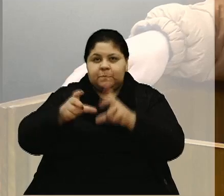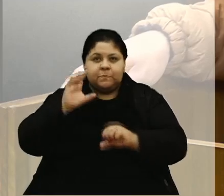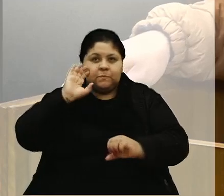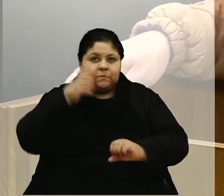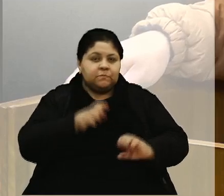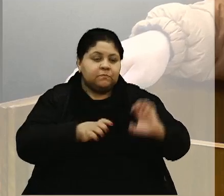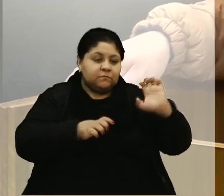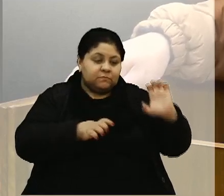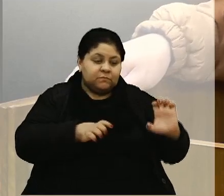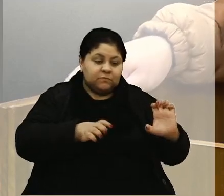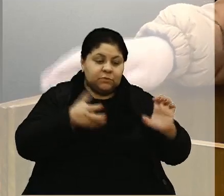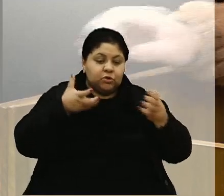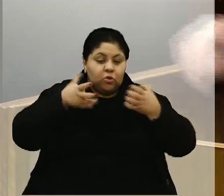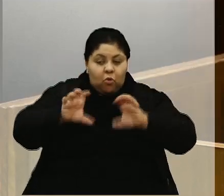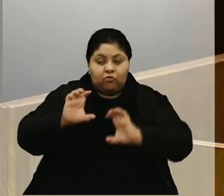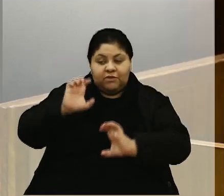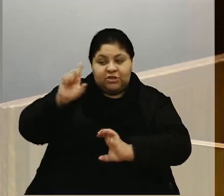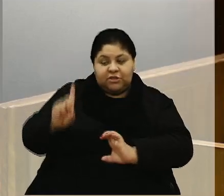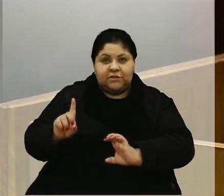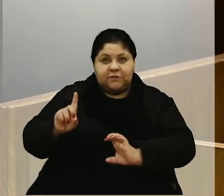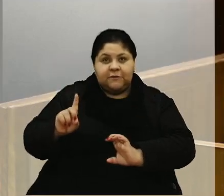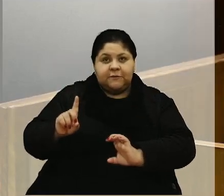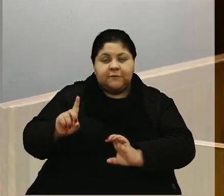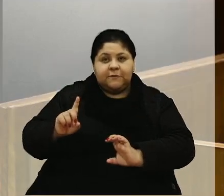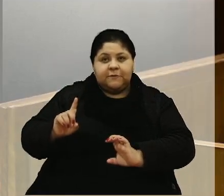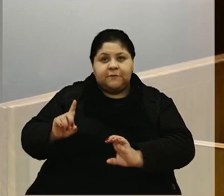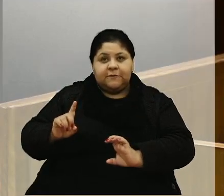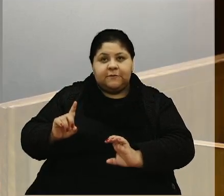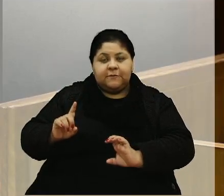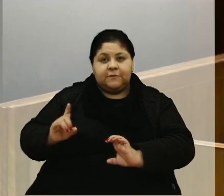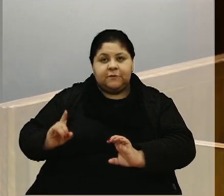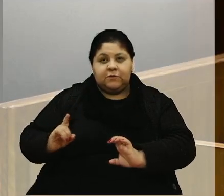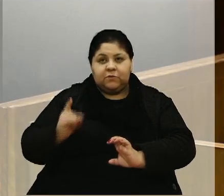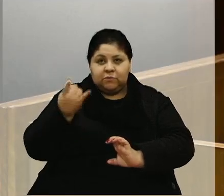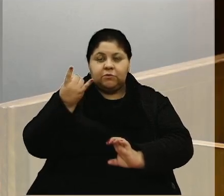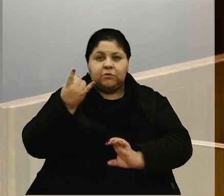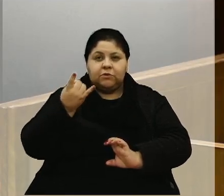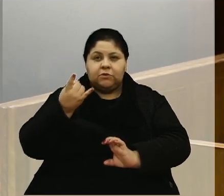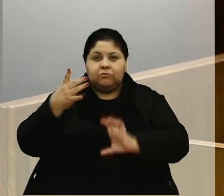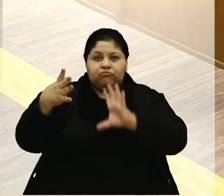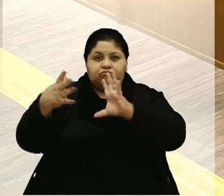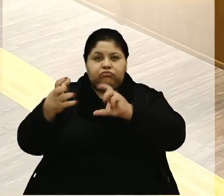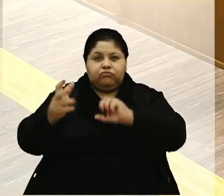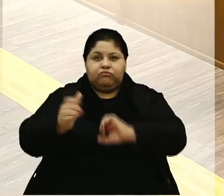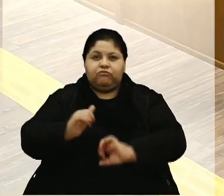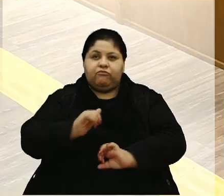esquerda contra a direita nesses últimos ataques, aí, inclusive incitando assassinatos. Obrigado.